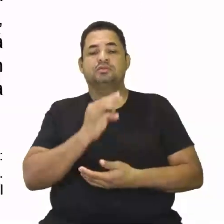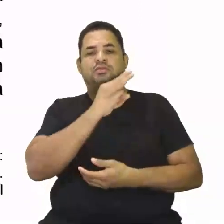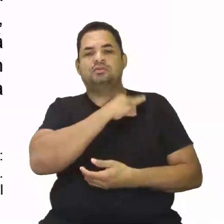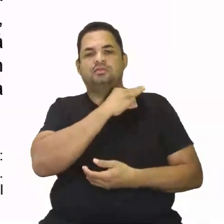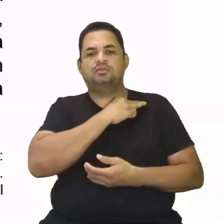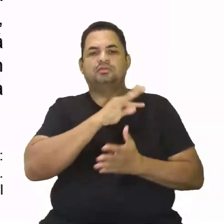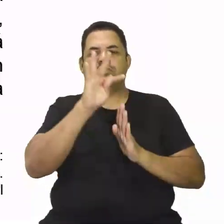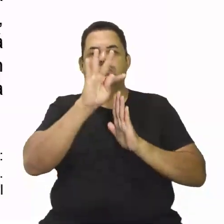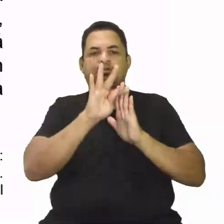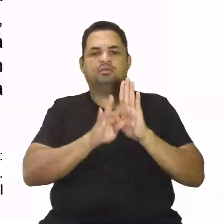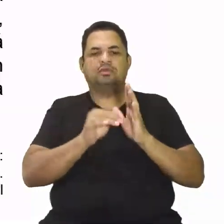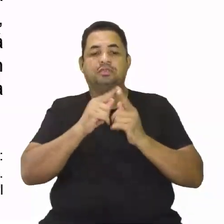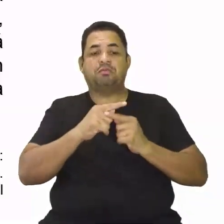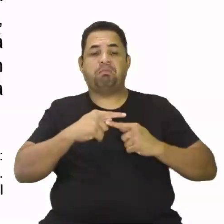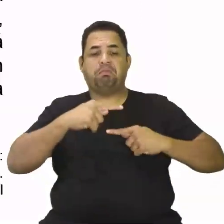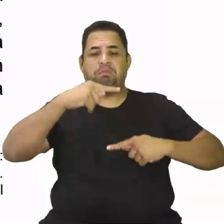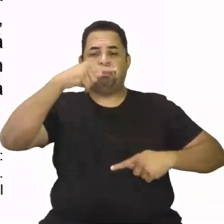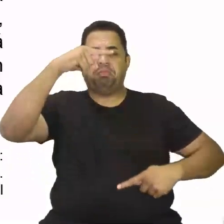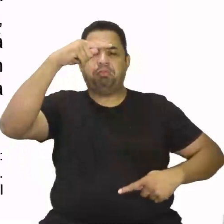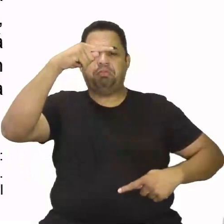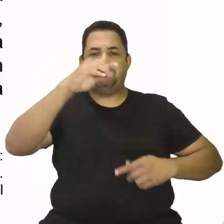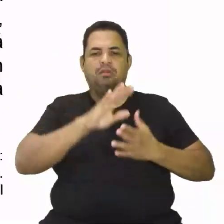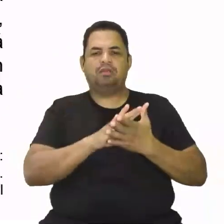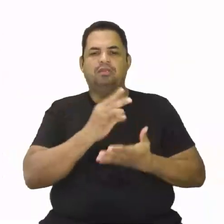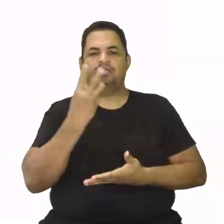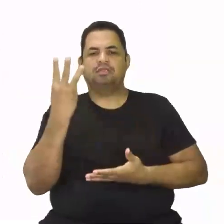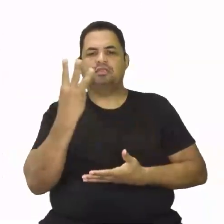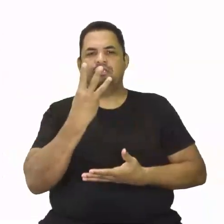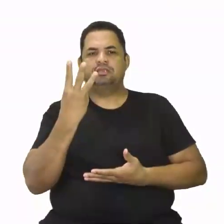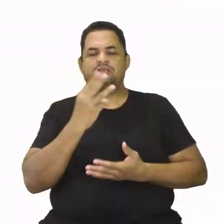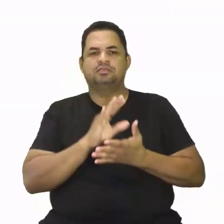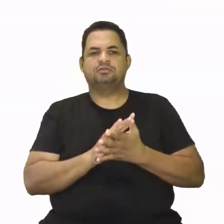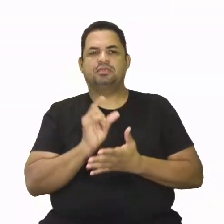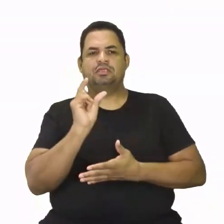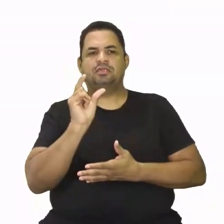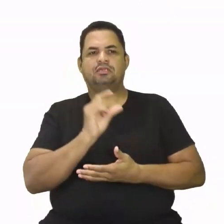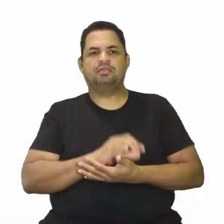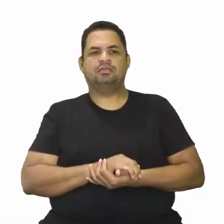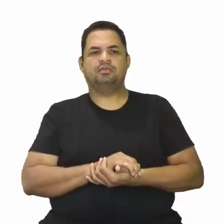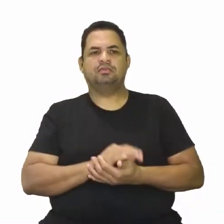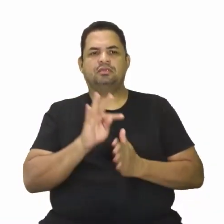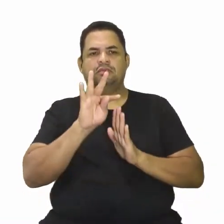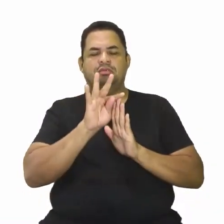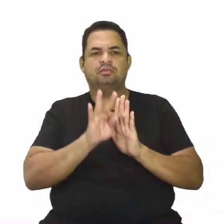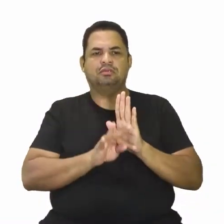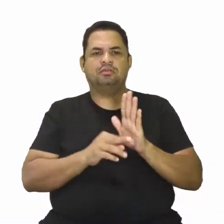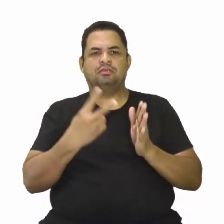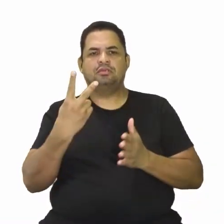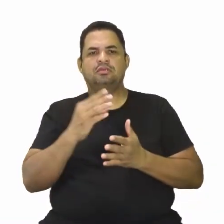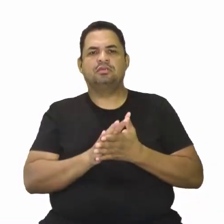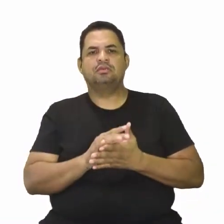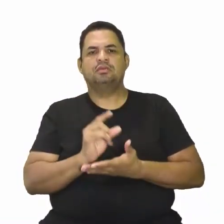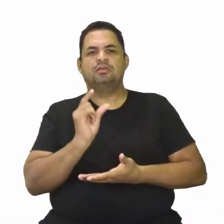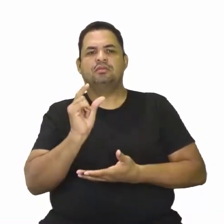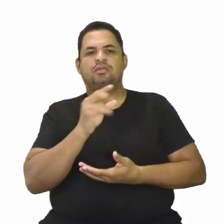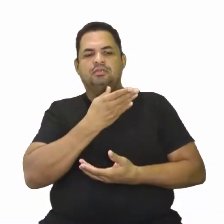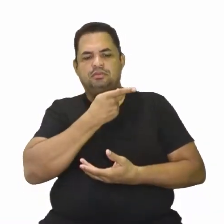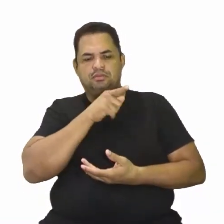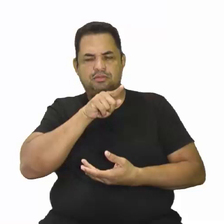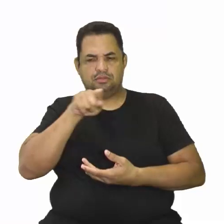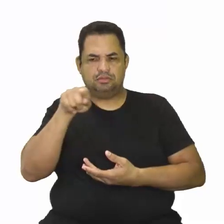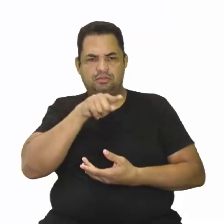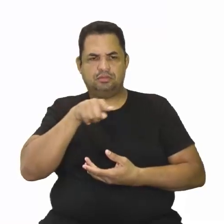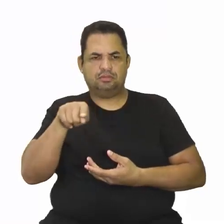um texto enorme para falar de 3 palavrinhas. No texto 2, as palavras